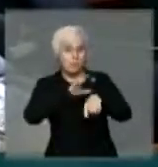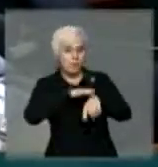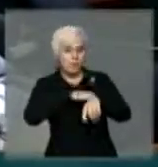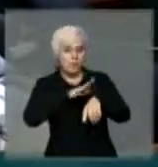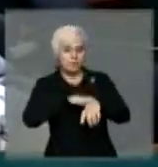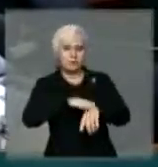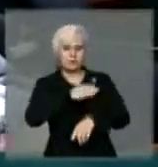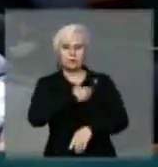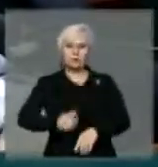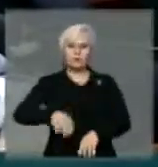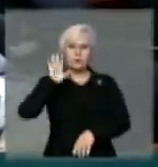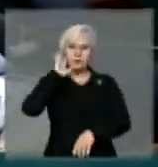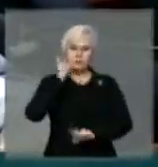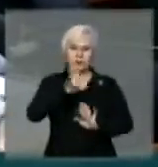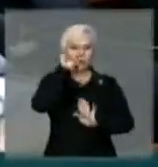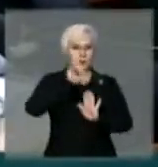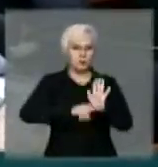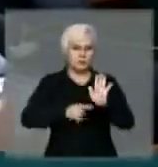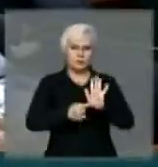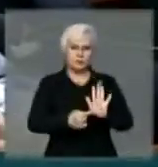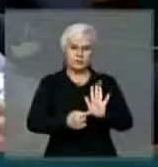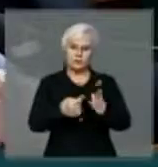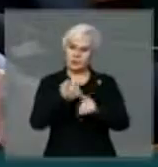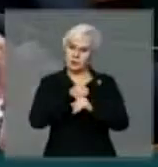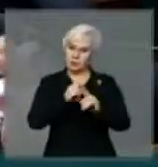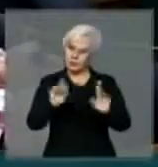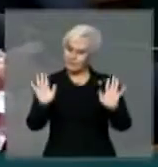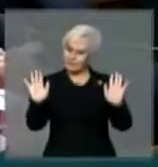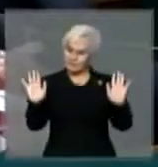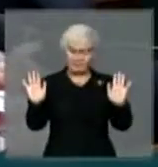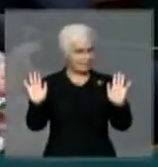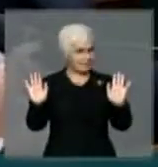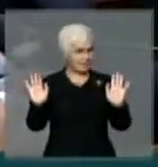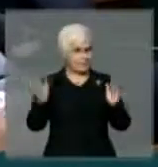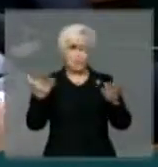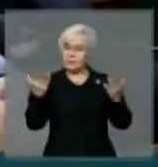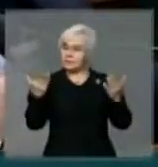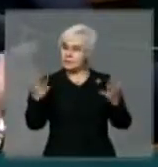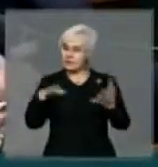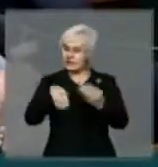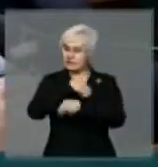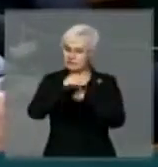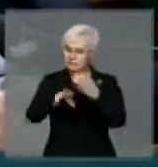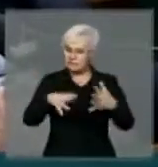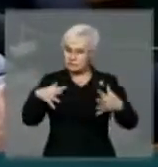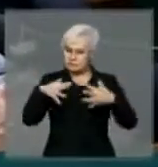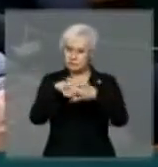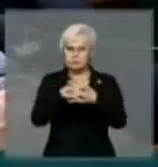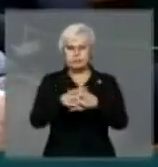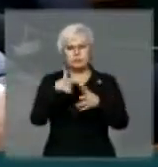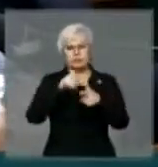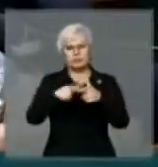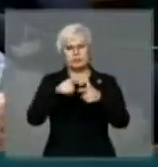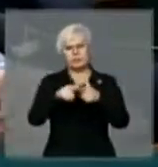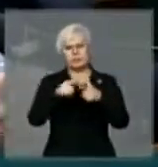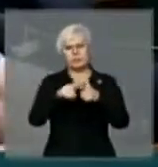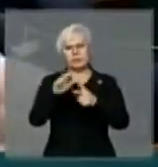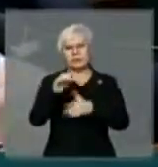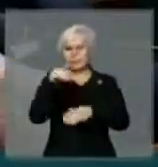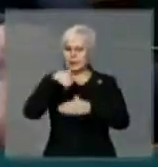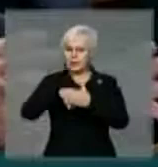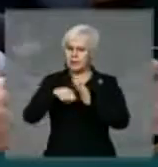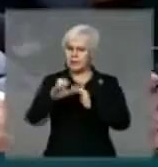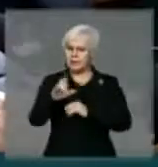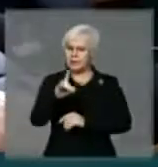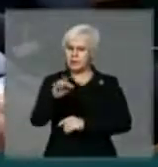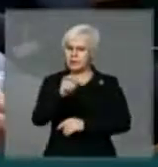resolveu decretar essa medida. Não, está contaminada com o clima eleitoral. E é uma questão que está acima